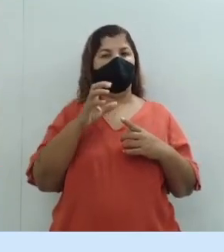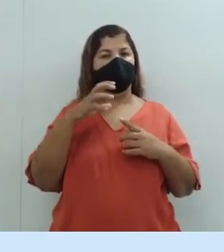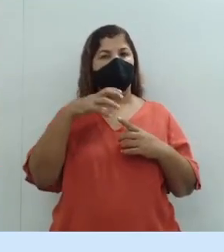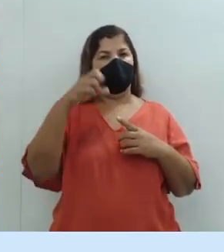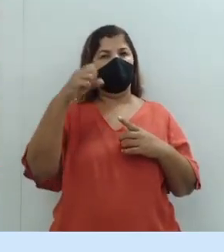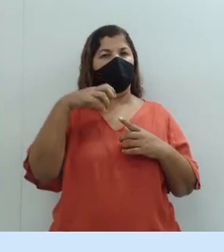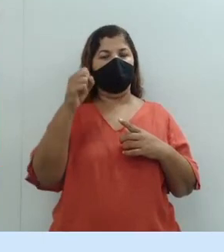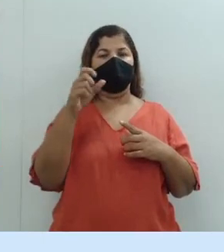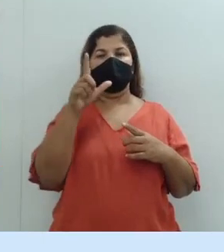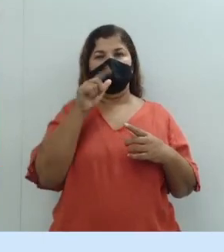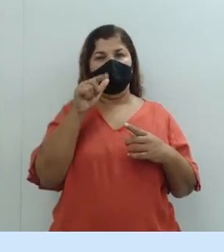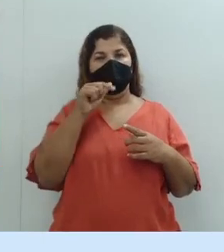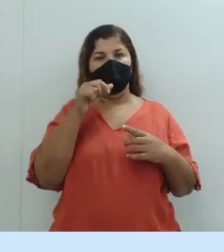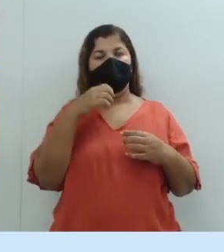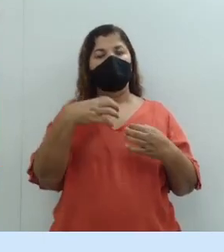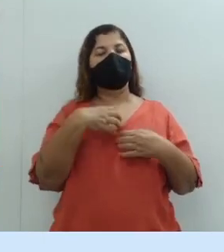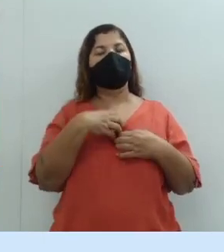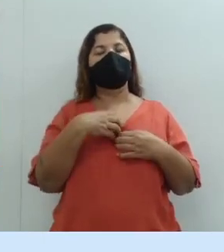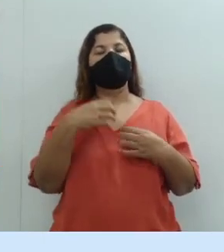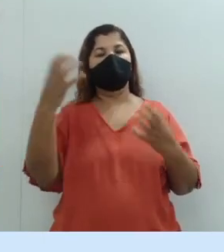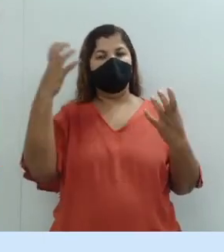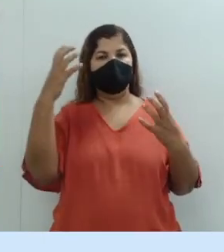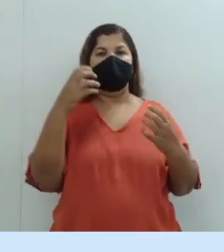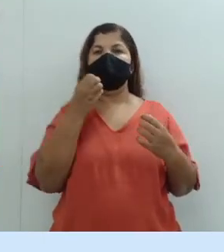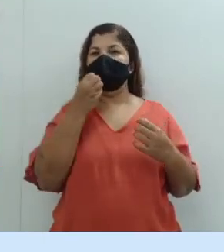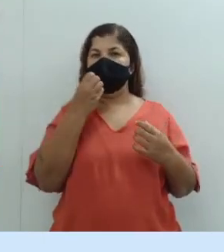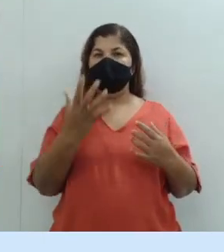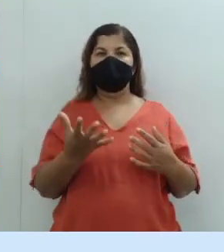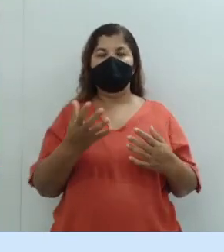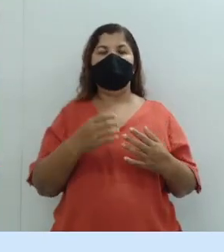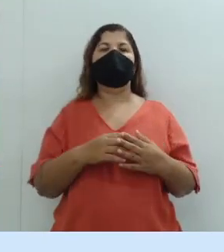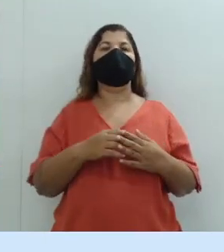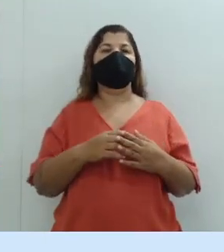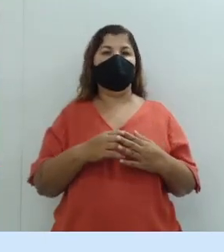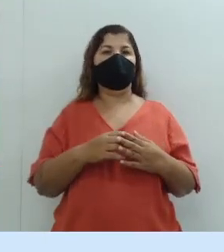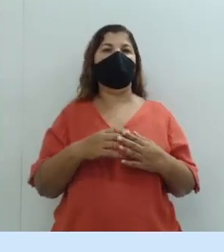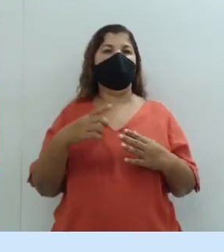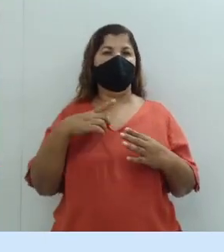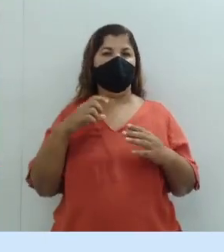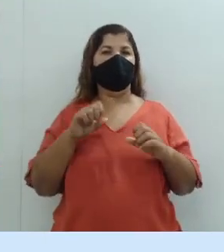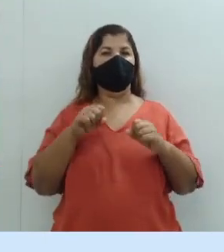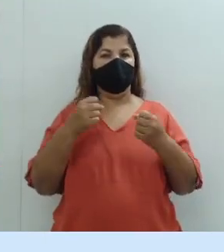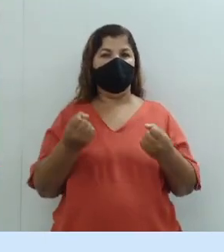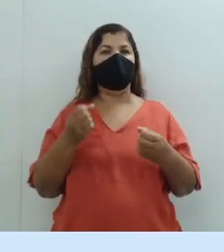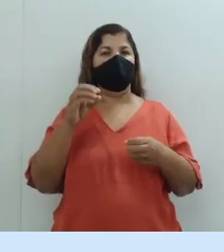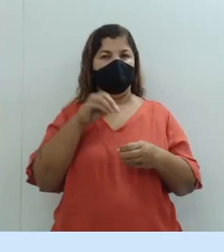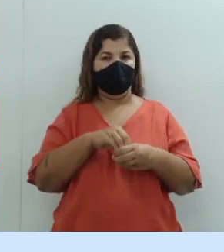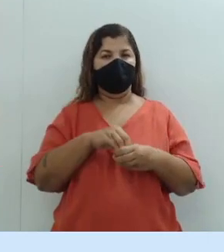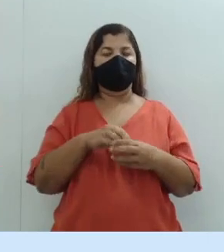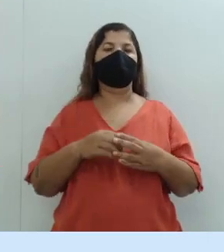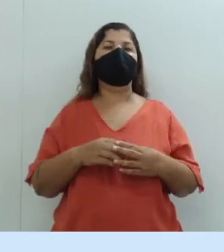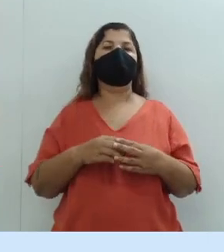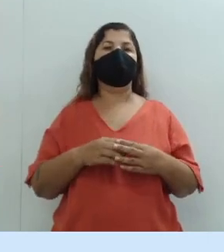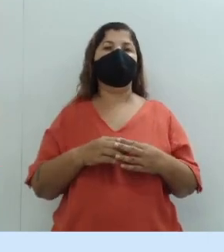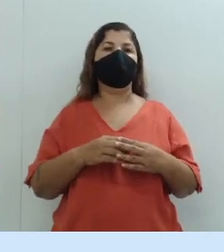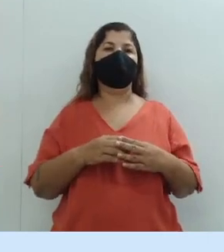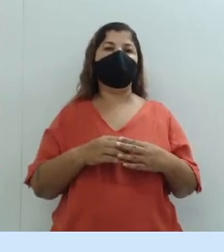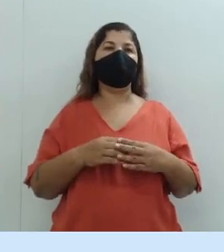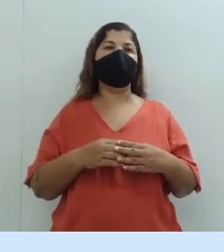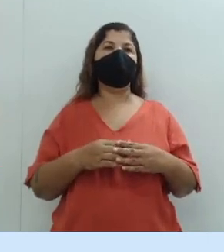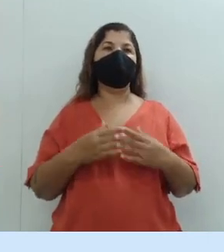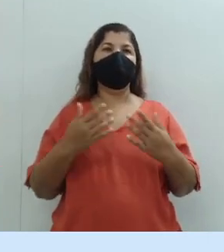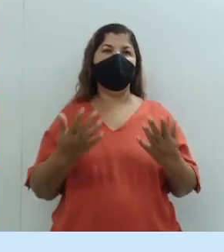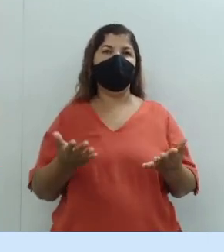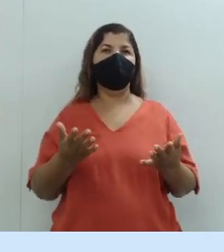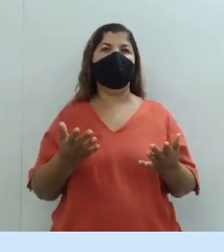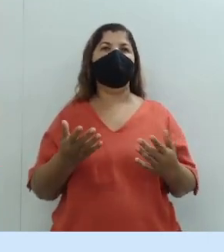que lá deixa a sensação do banho mais agradável, né? Então, é uma resistência que existe ali dentro. Daí, é usual